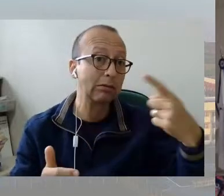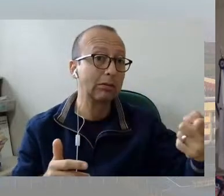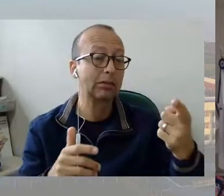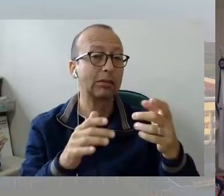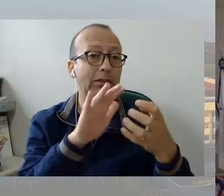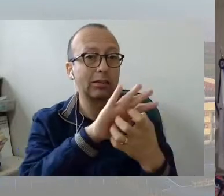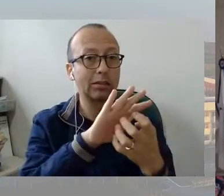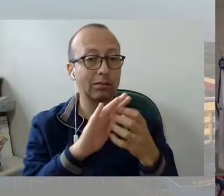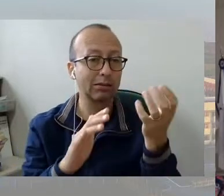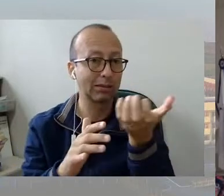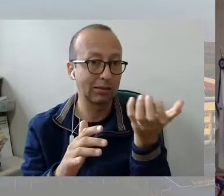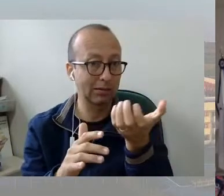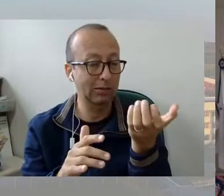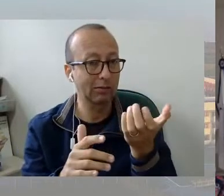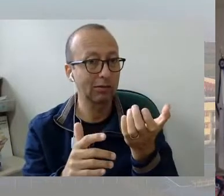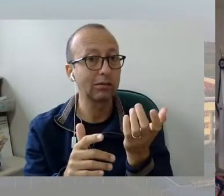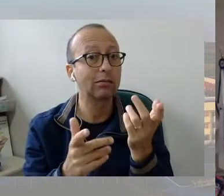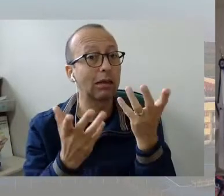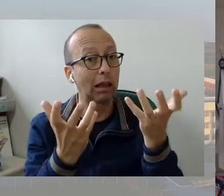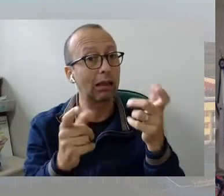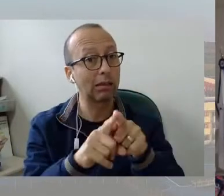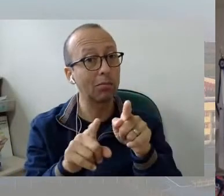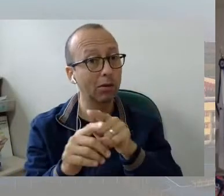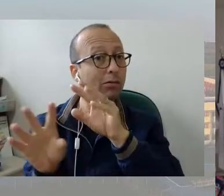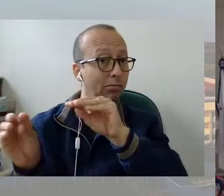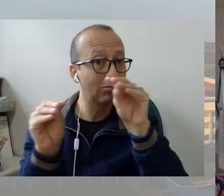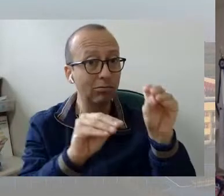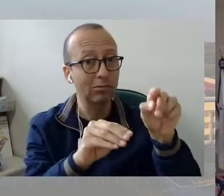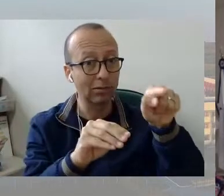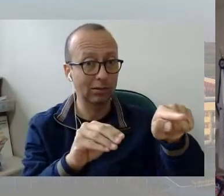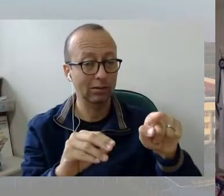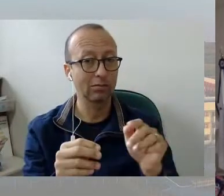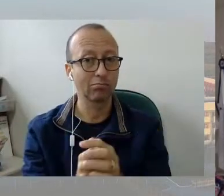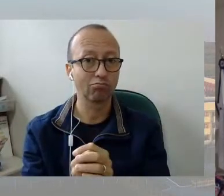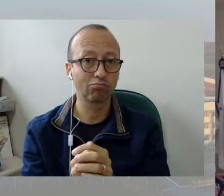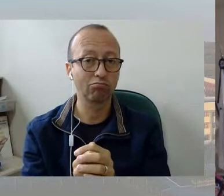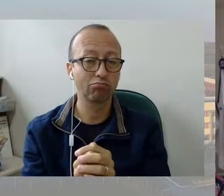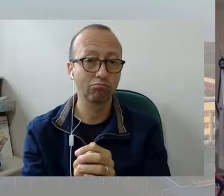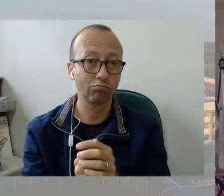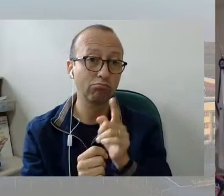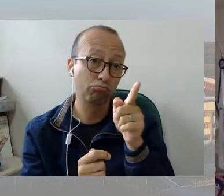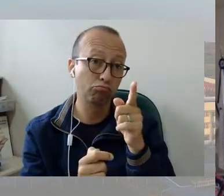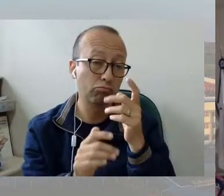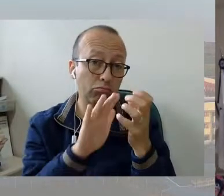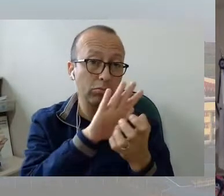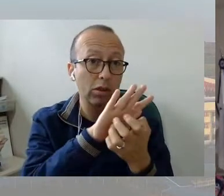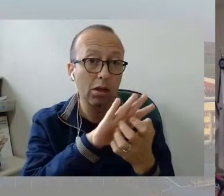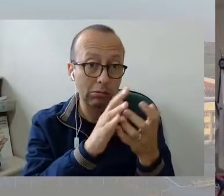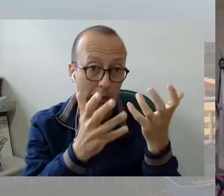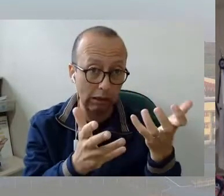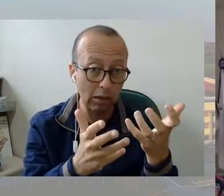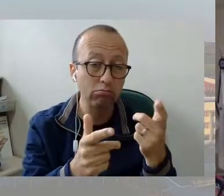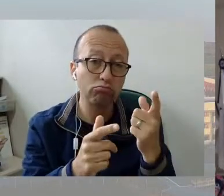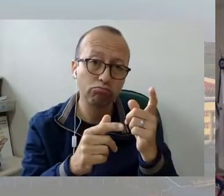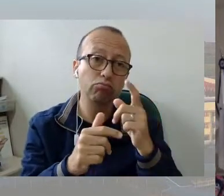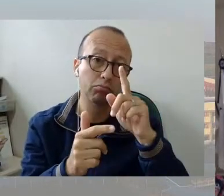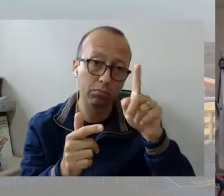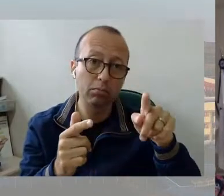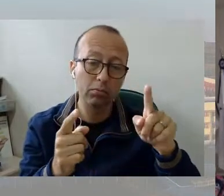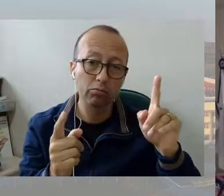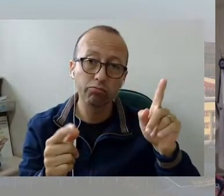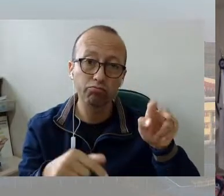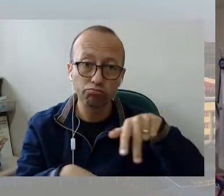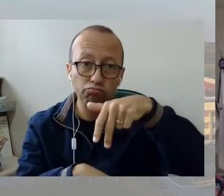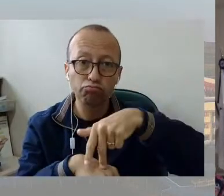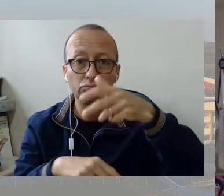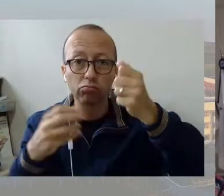vocês, o campus que tenha interesse, professor Roberlain, que se manifeste, né? E se tiver mais de um, que